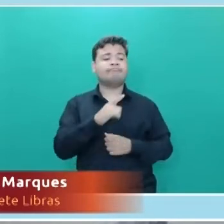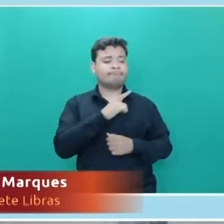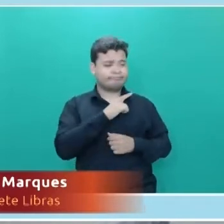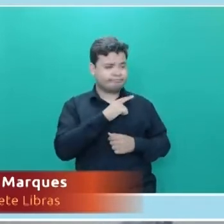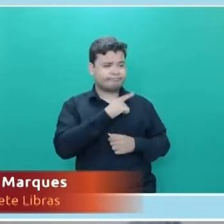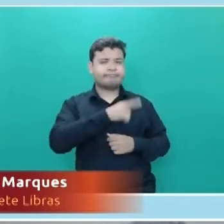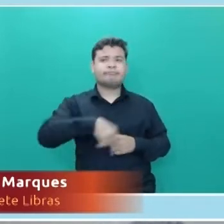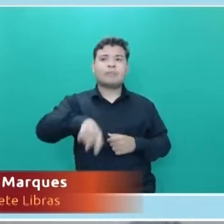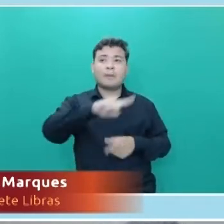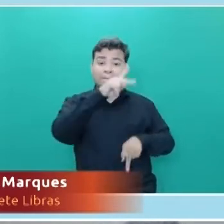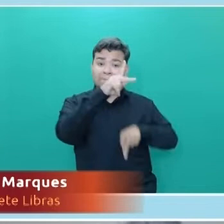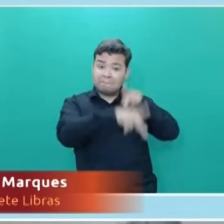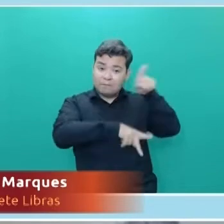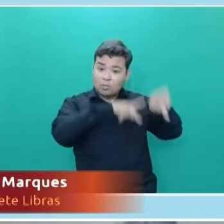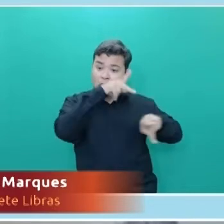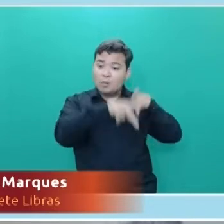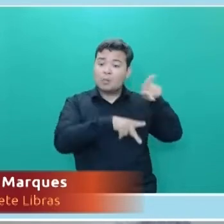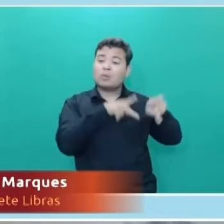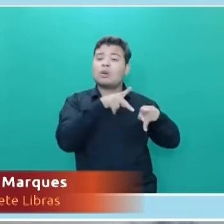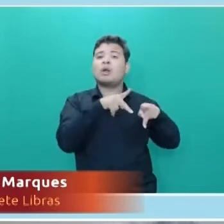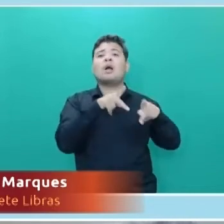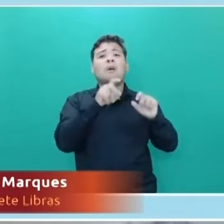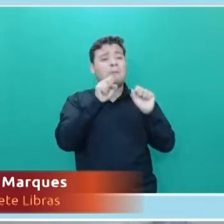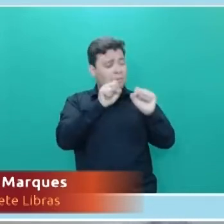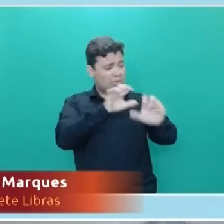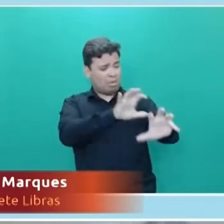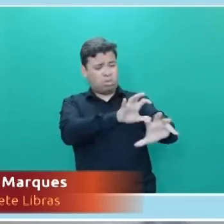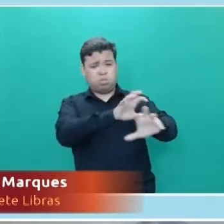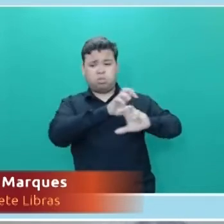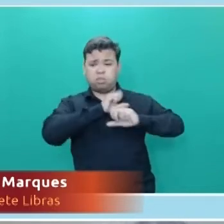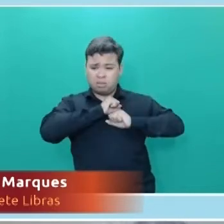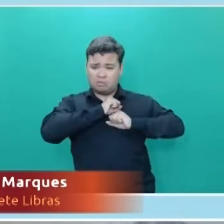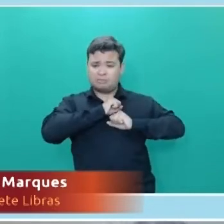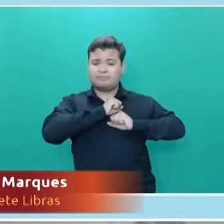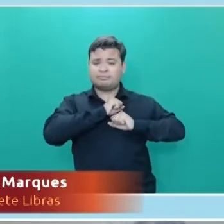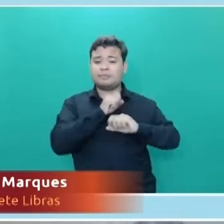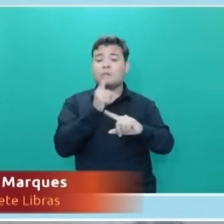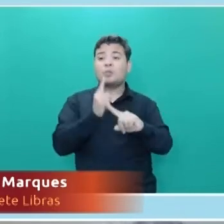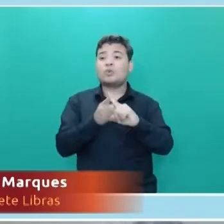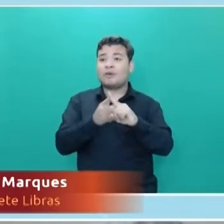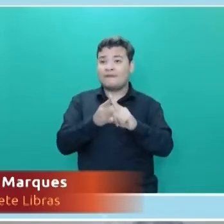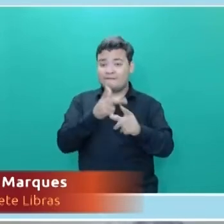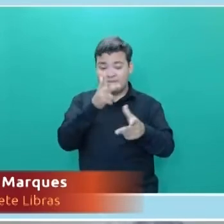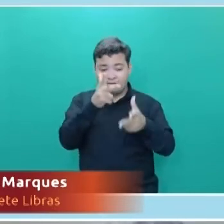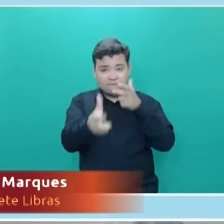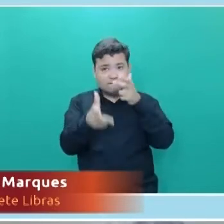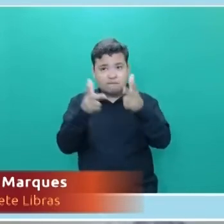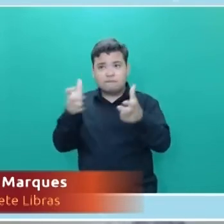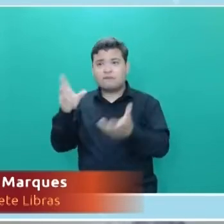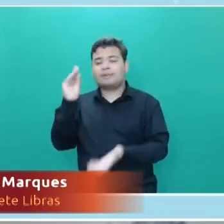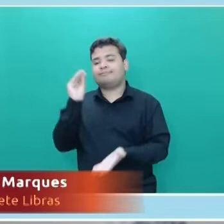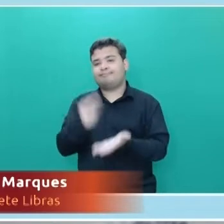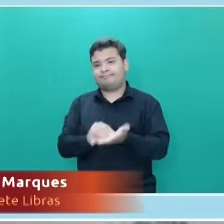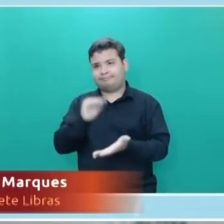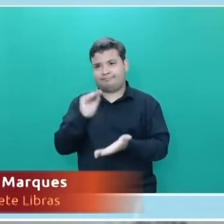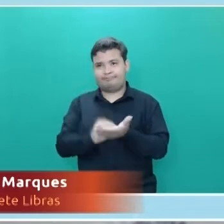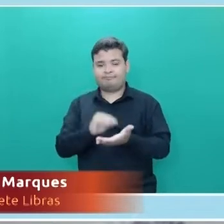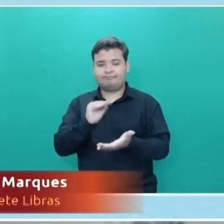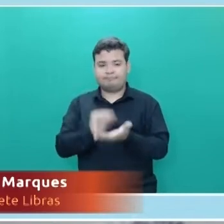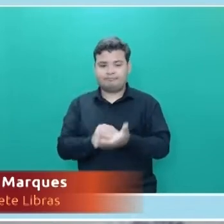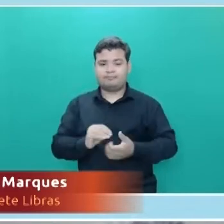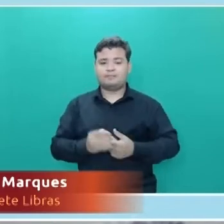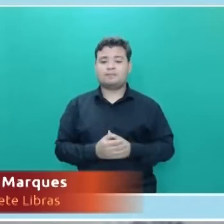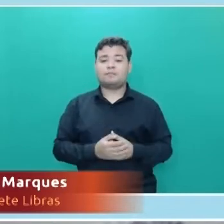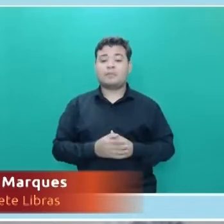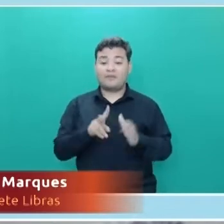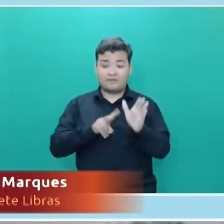muito suscetível e muito vulnerável pela ausência da vacinação. Então, o vírus ele está no meio